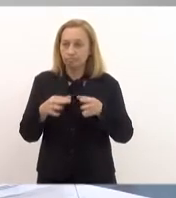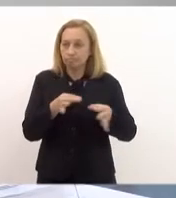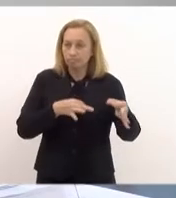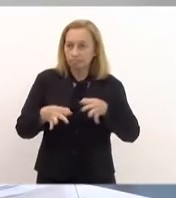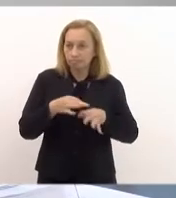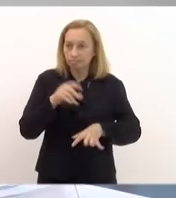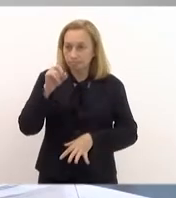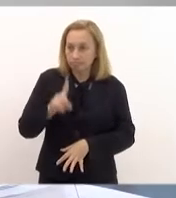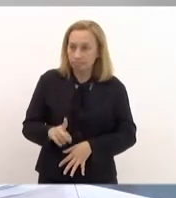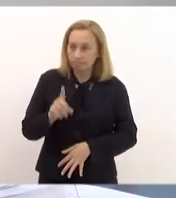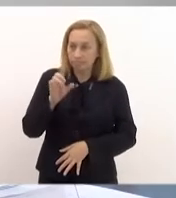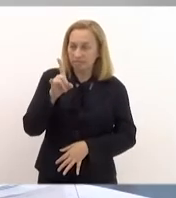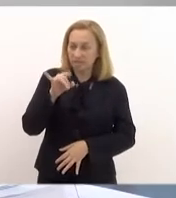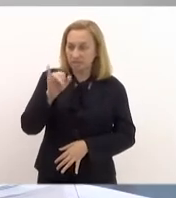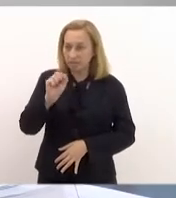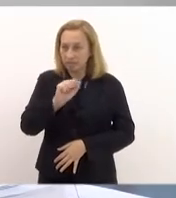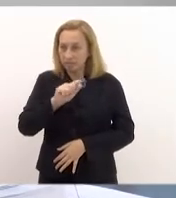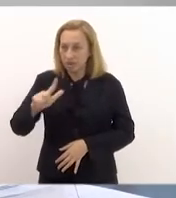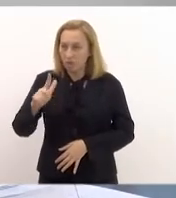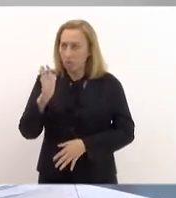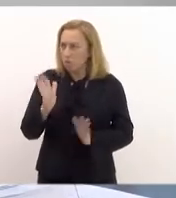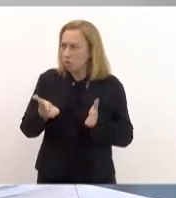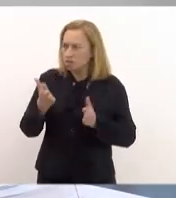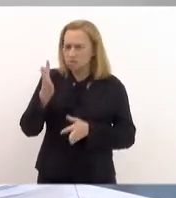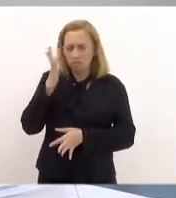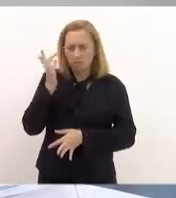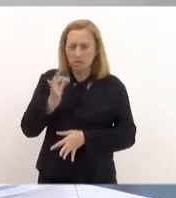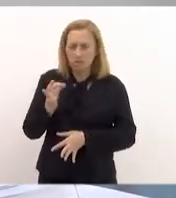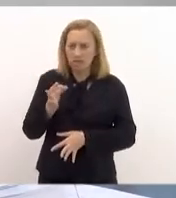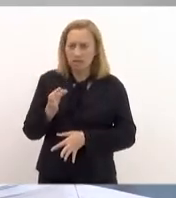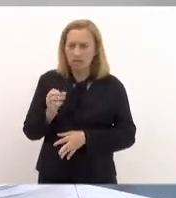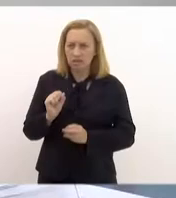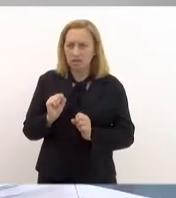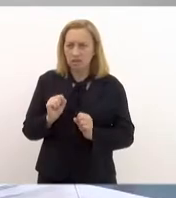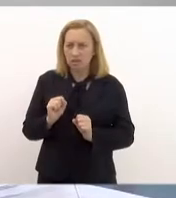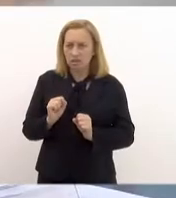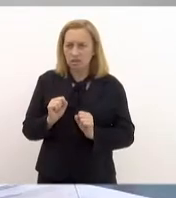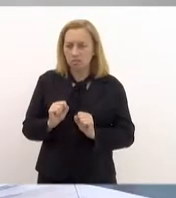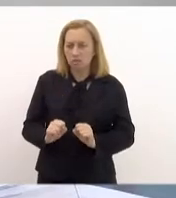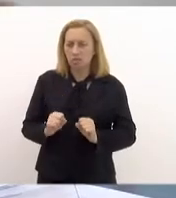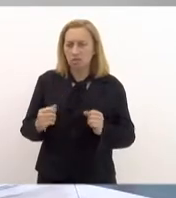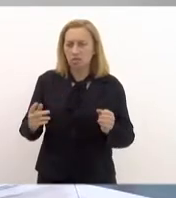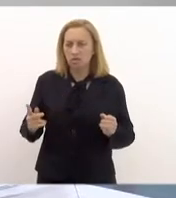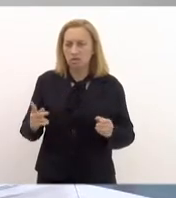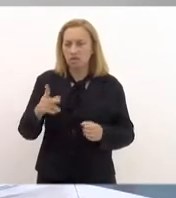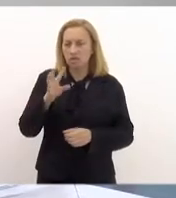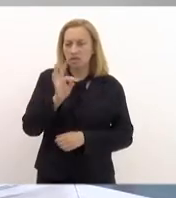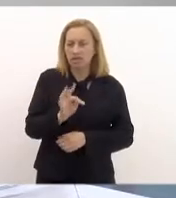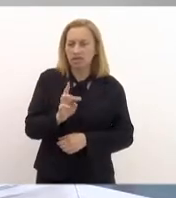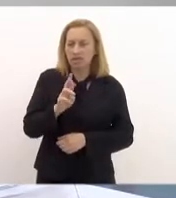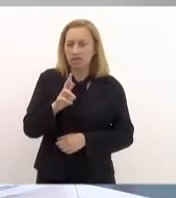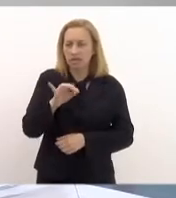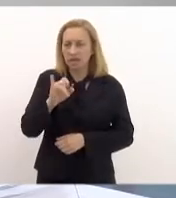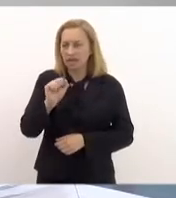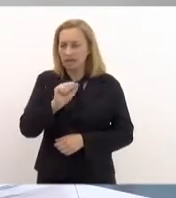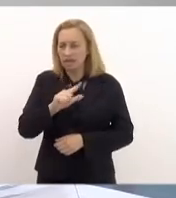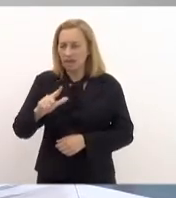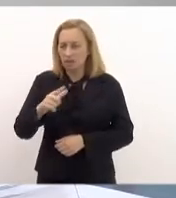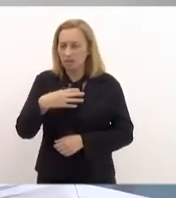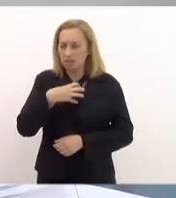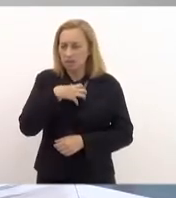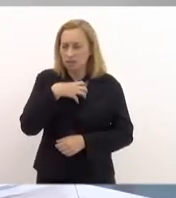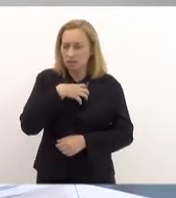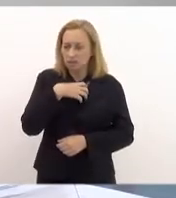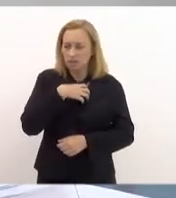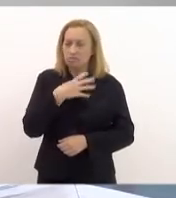decenal. Hoje eu não sei nem se aguenta ser trienal e não ter revisão. Então, nesse sentido, é